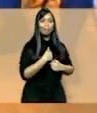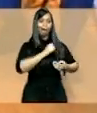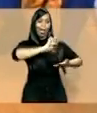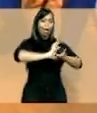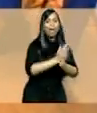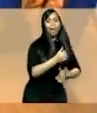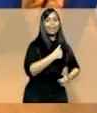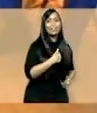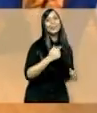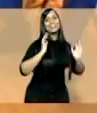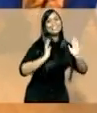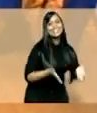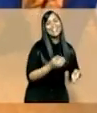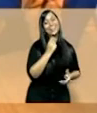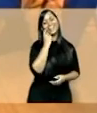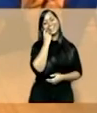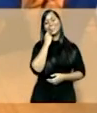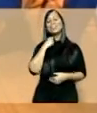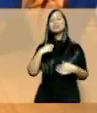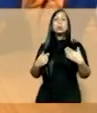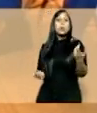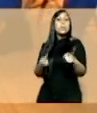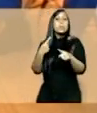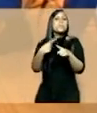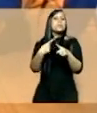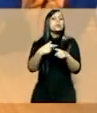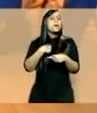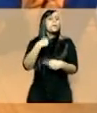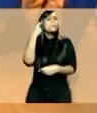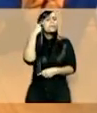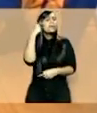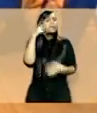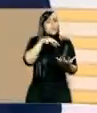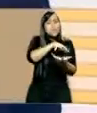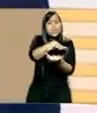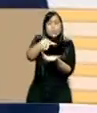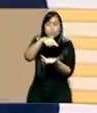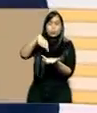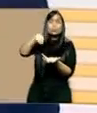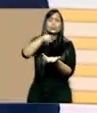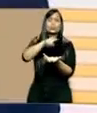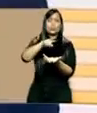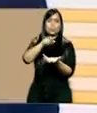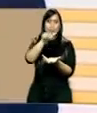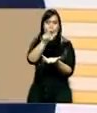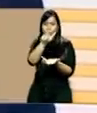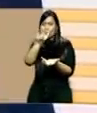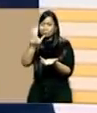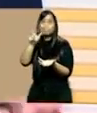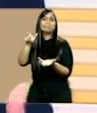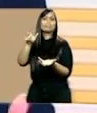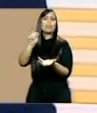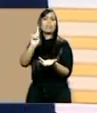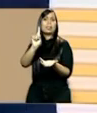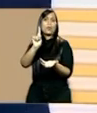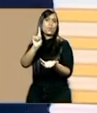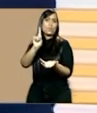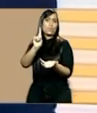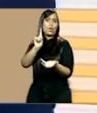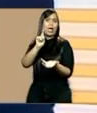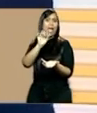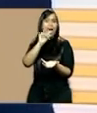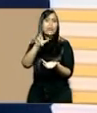raça, né? Porque eu não consigo pensar na humanidade como raça. Né? Não temos